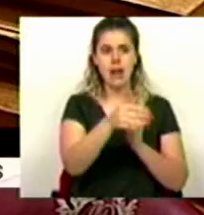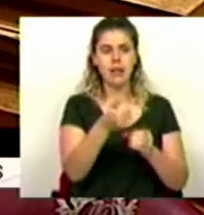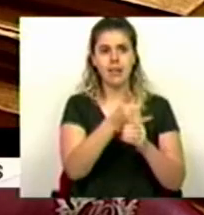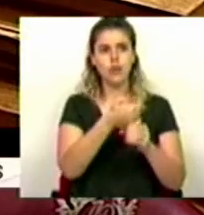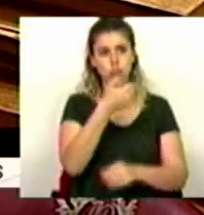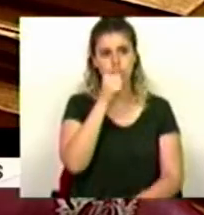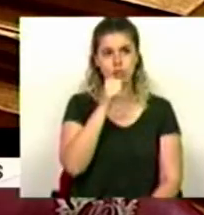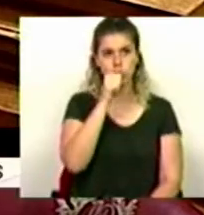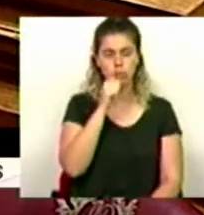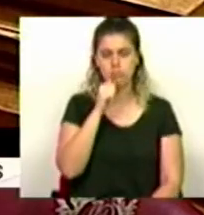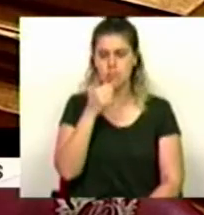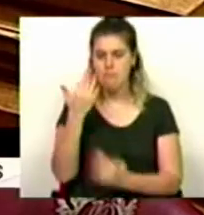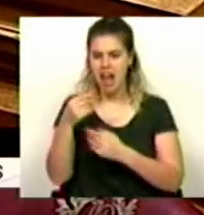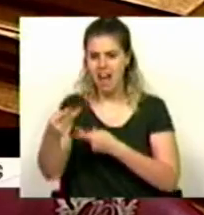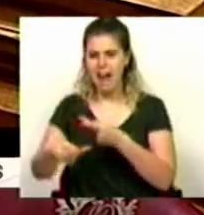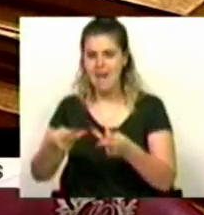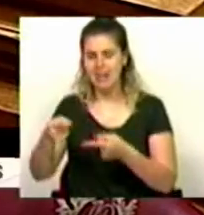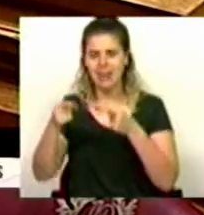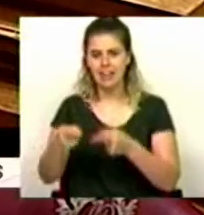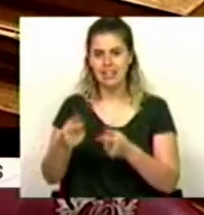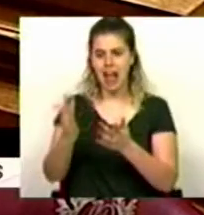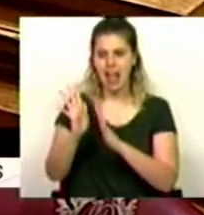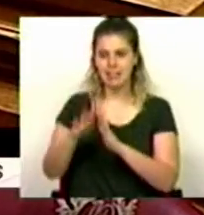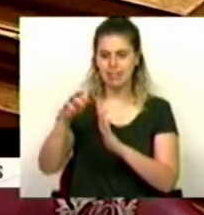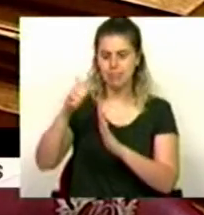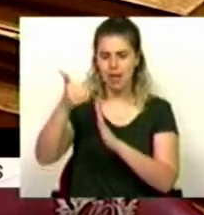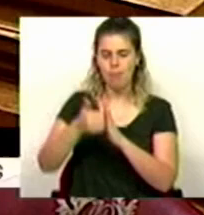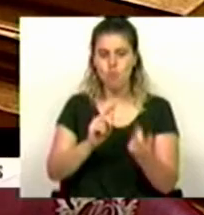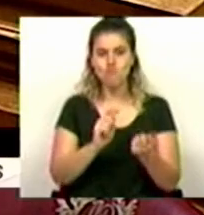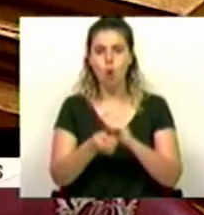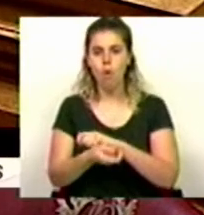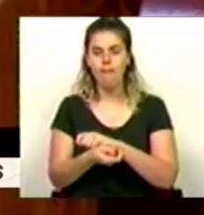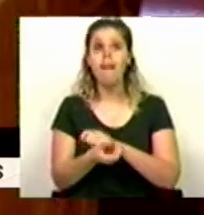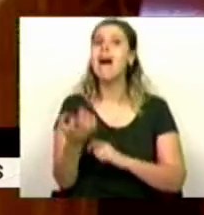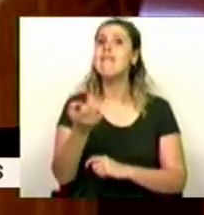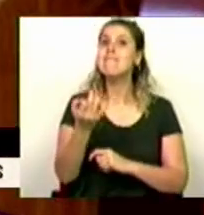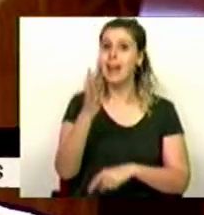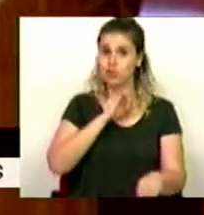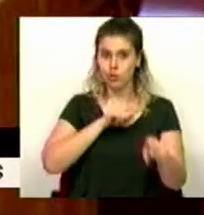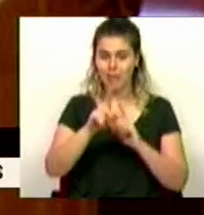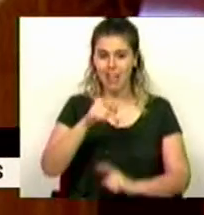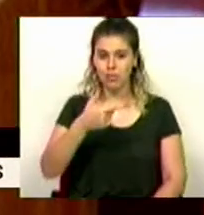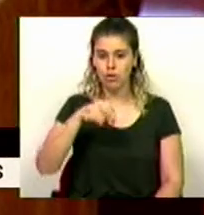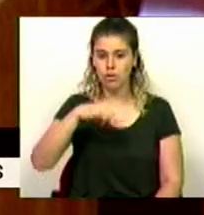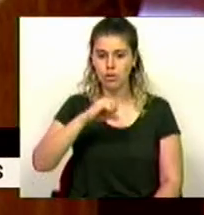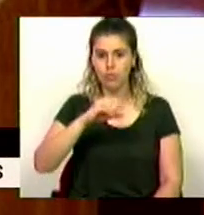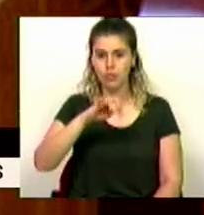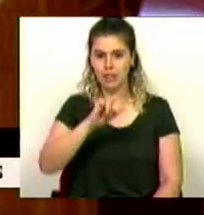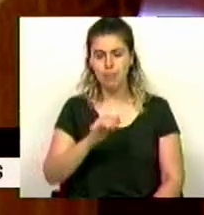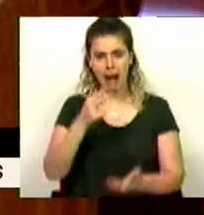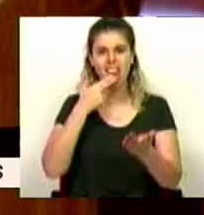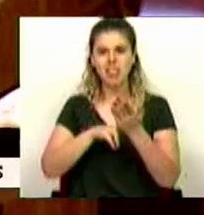autónoma dos Açores e a apreciação na Assembleia da República. Sendo certo, Sr. Deputado António Filipe Castro, que a razão está do